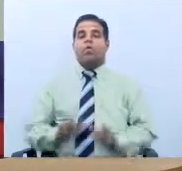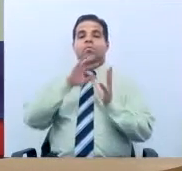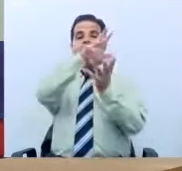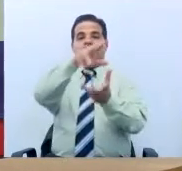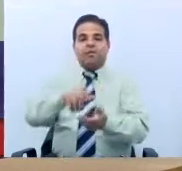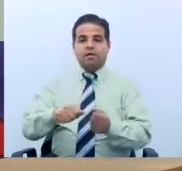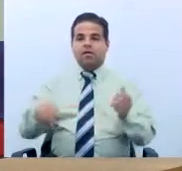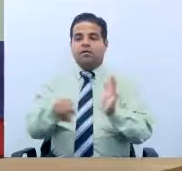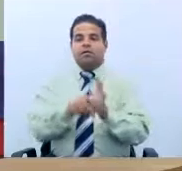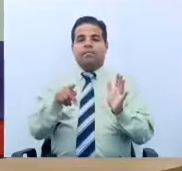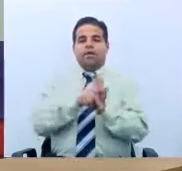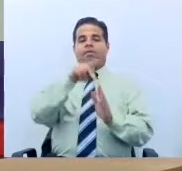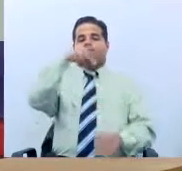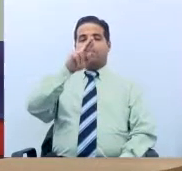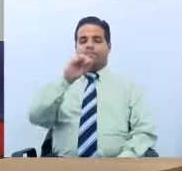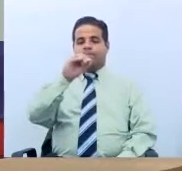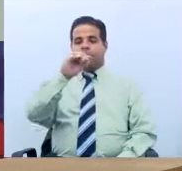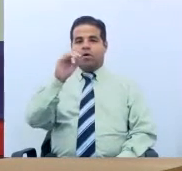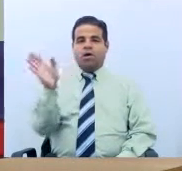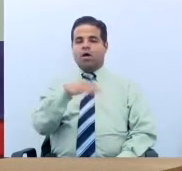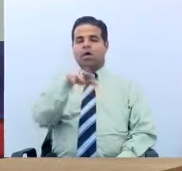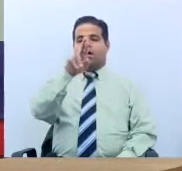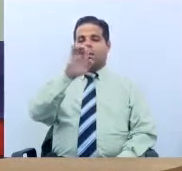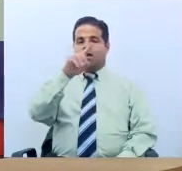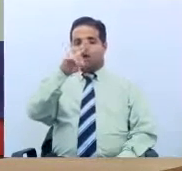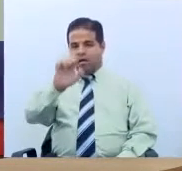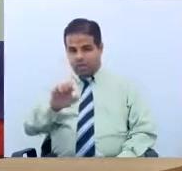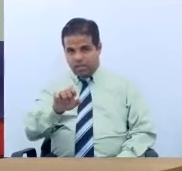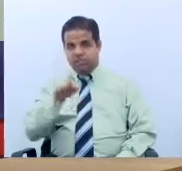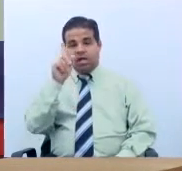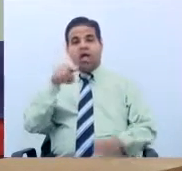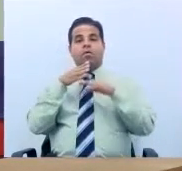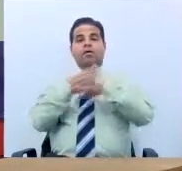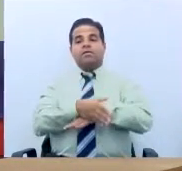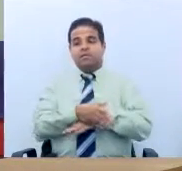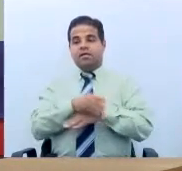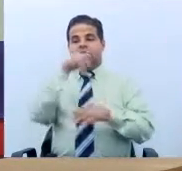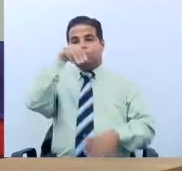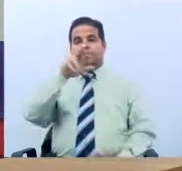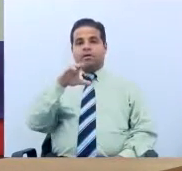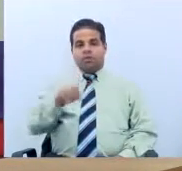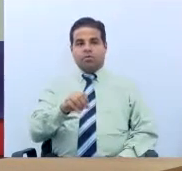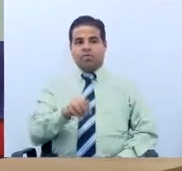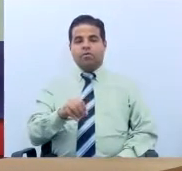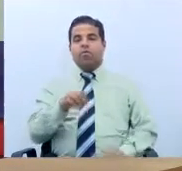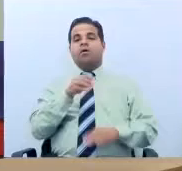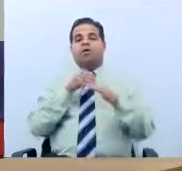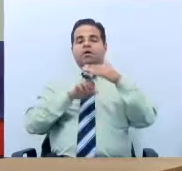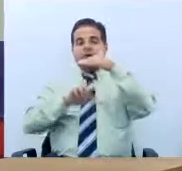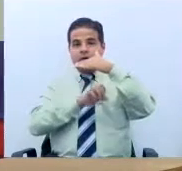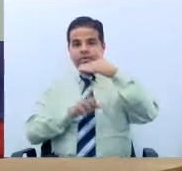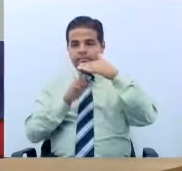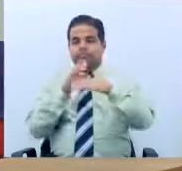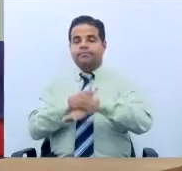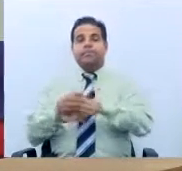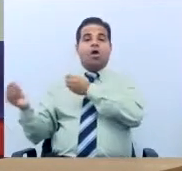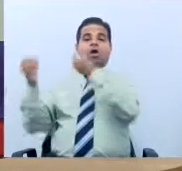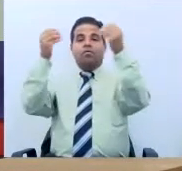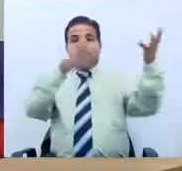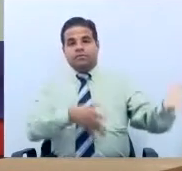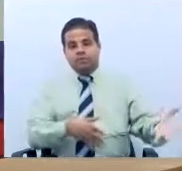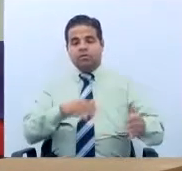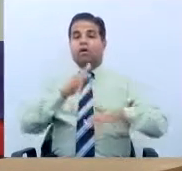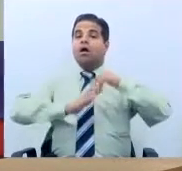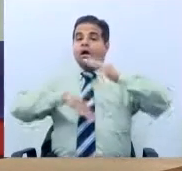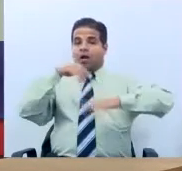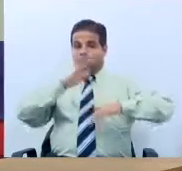Universalização do Pró-Rede na rede municipal, que é o acesso do microempreendedor como fornecedor do